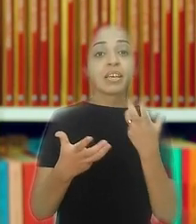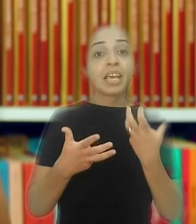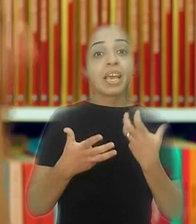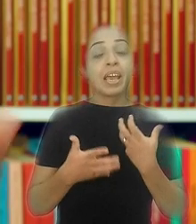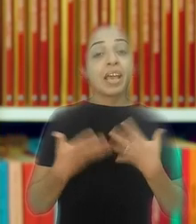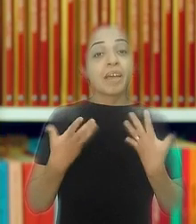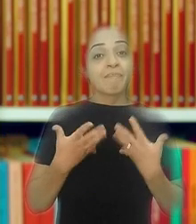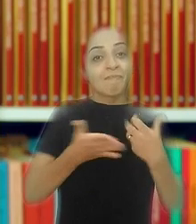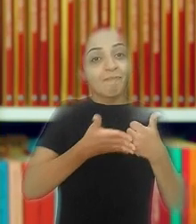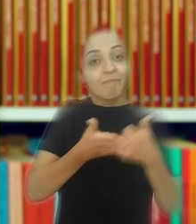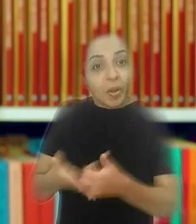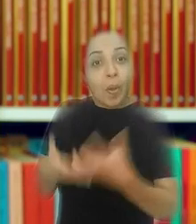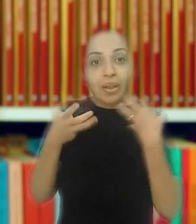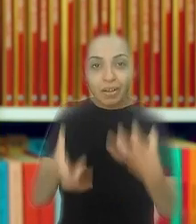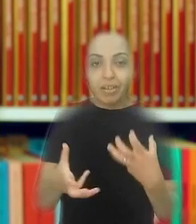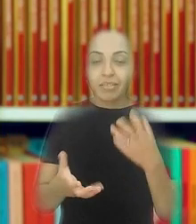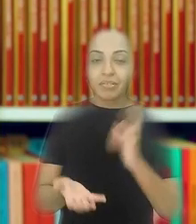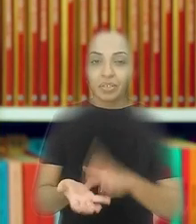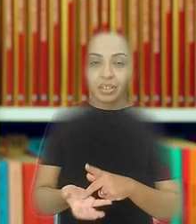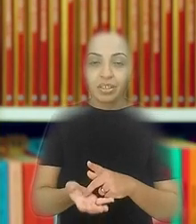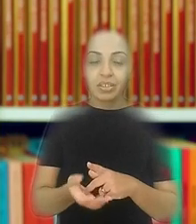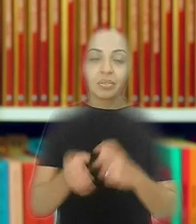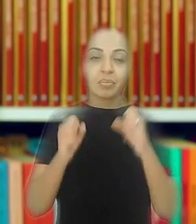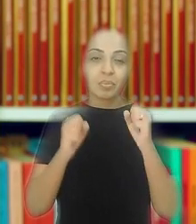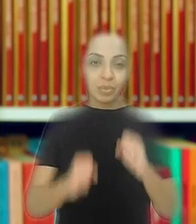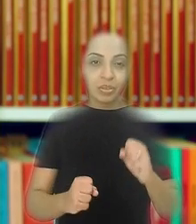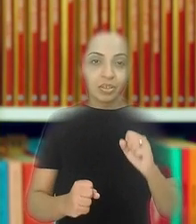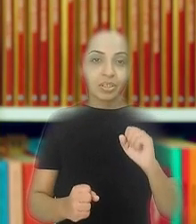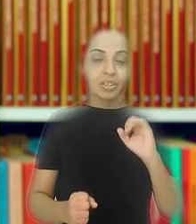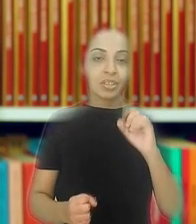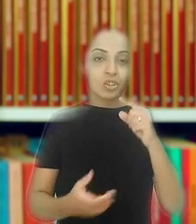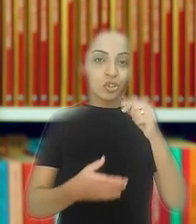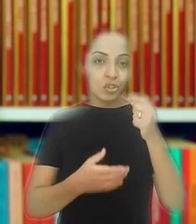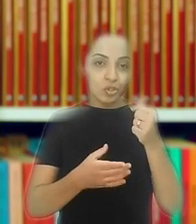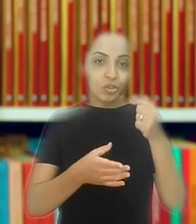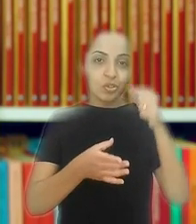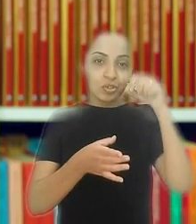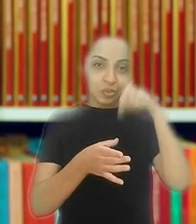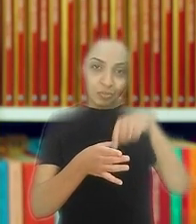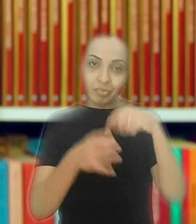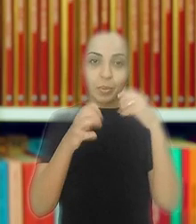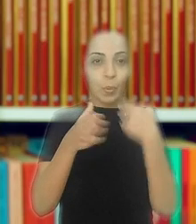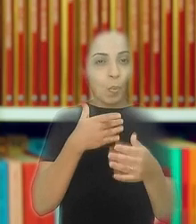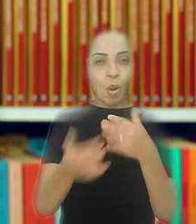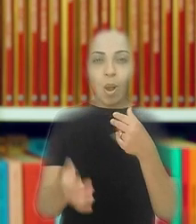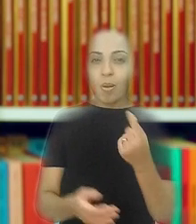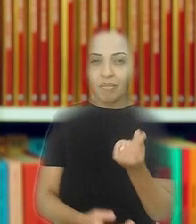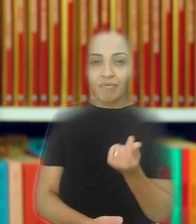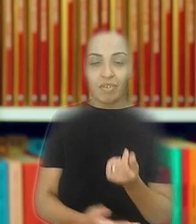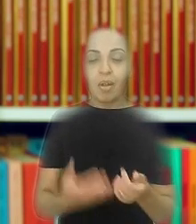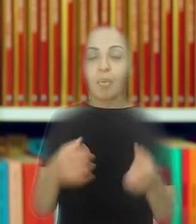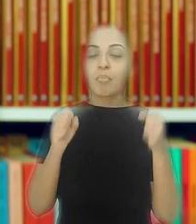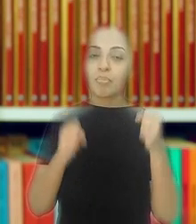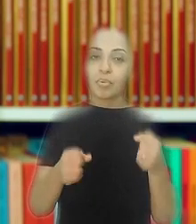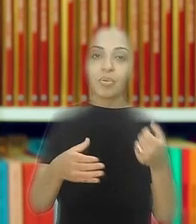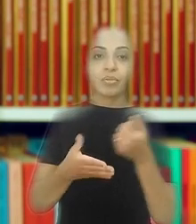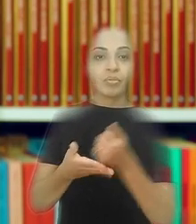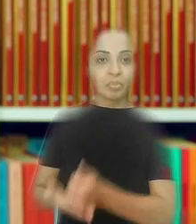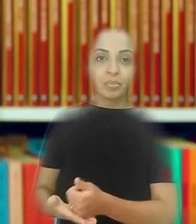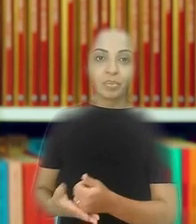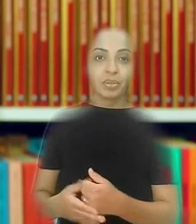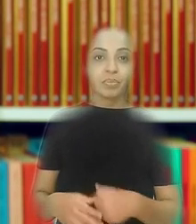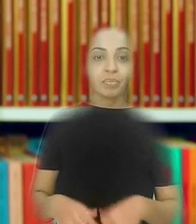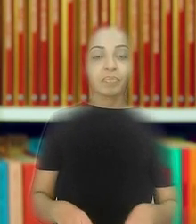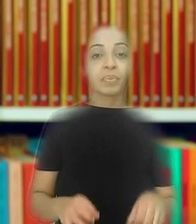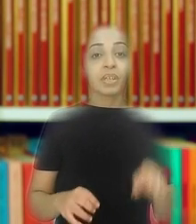se você for um entusiasta ainda maior do nosso trabalho aproveita para contribuir com algum valor através da nossa chave pix